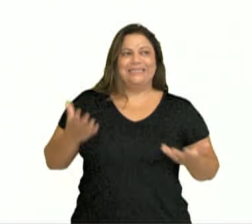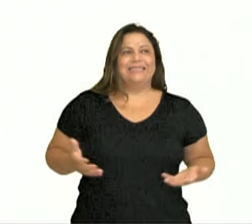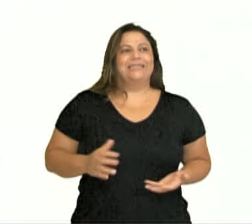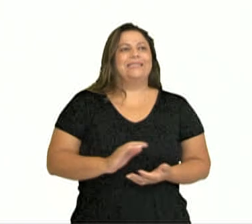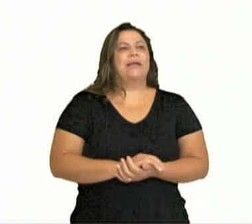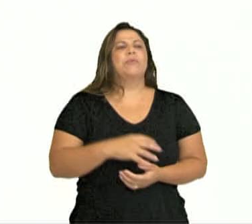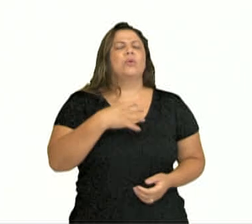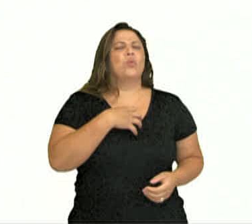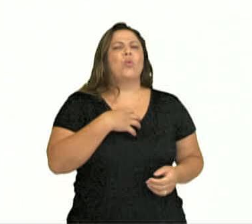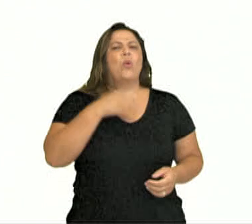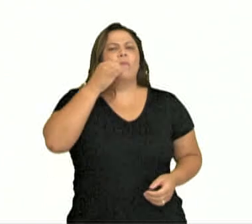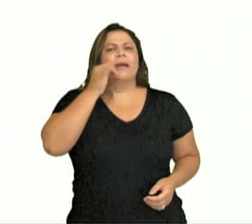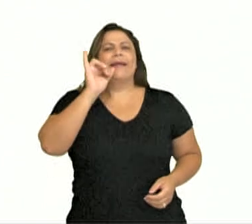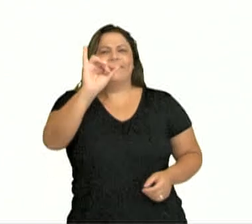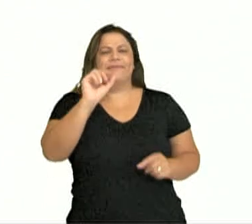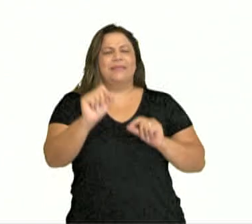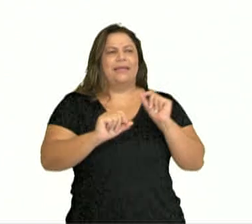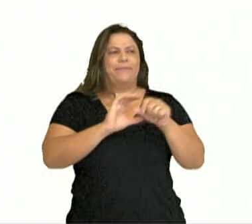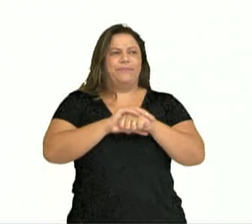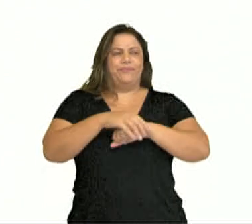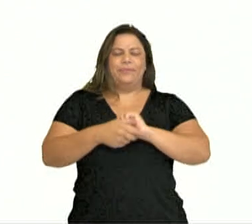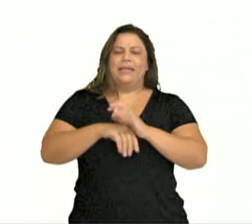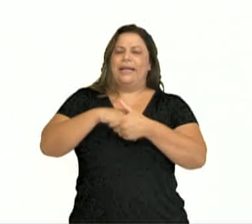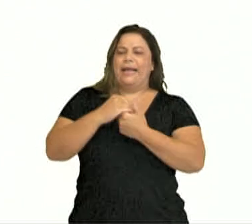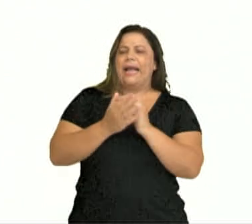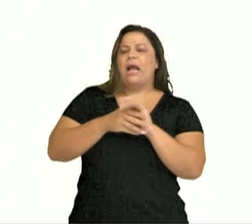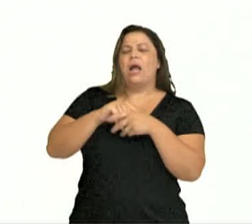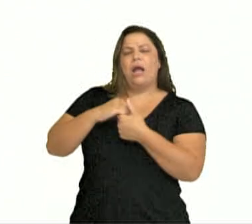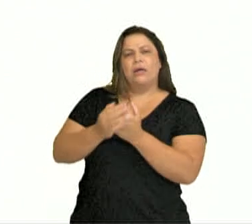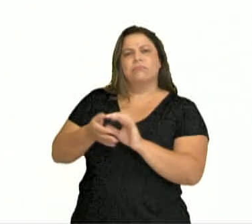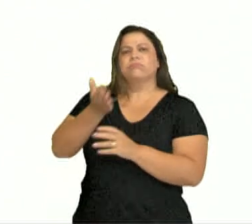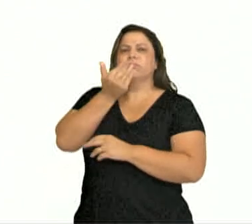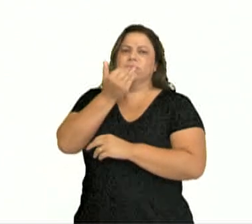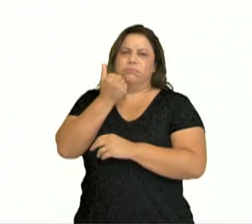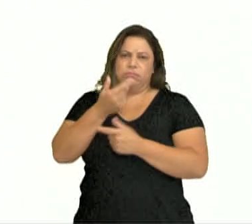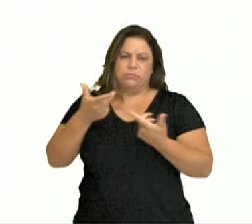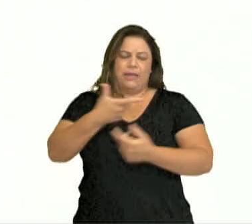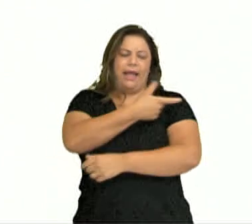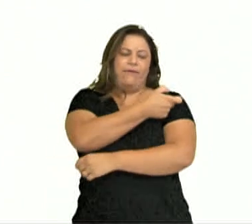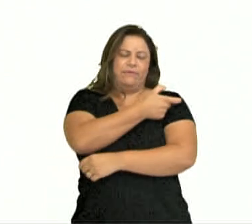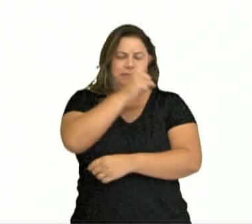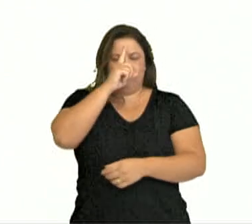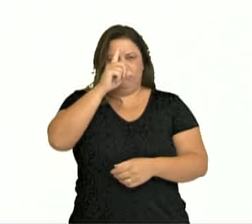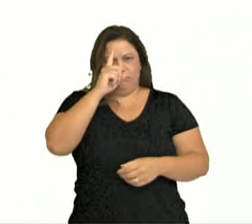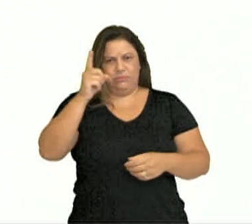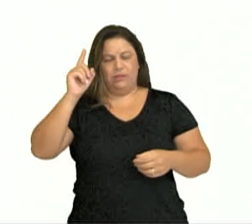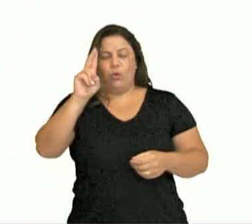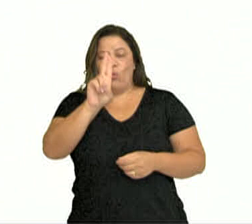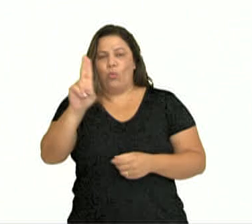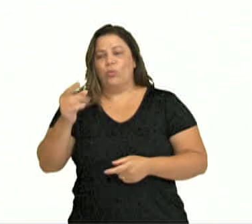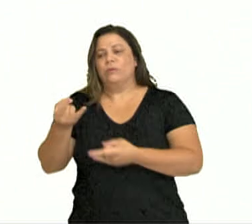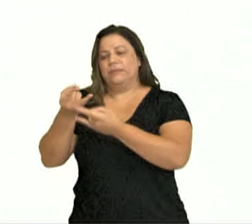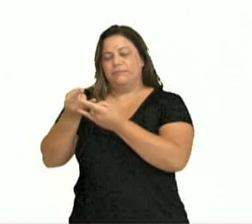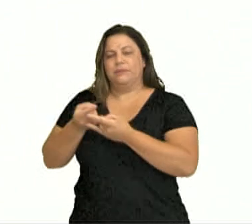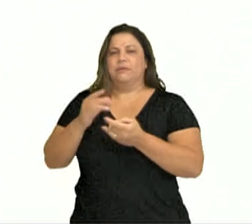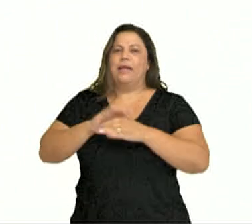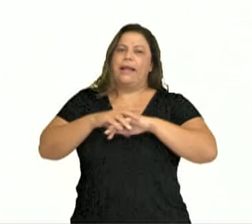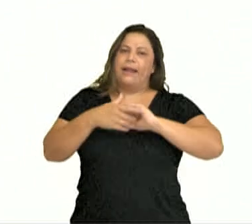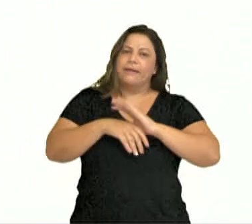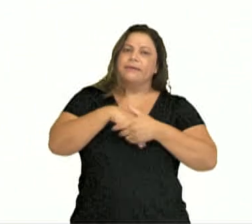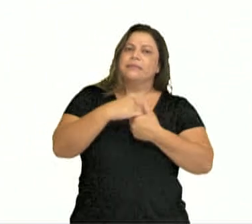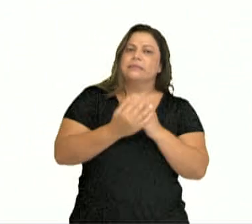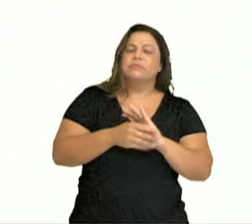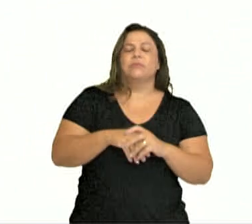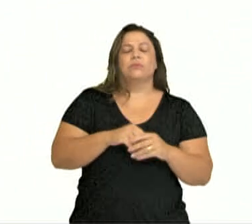básicos de prevenção: lavar bem os alimentos, manter a vacina em dia, utilizar preservativos, lavar bem as mãos e não